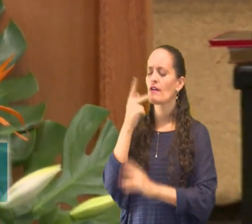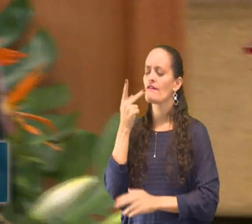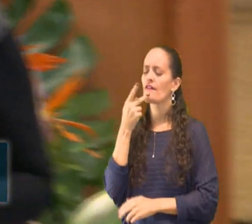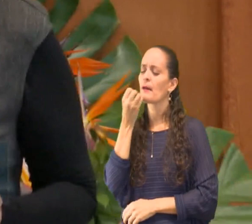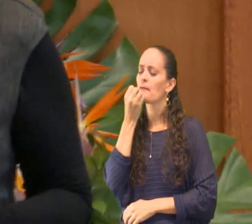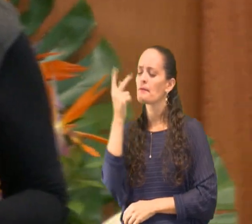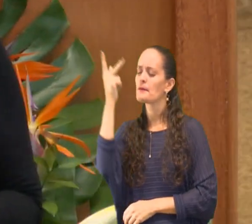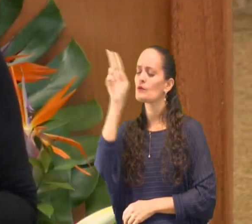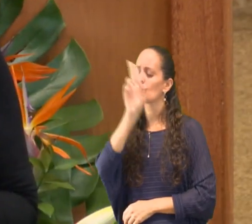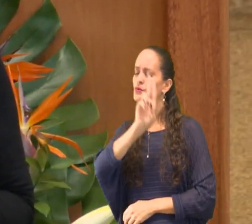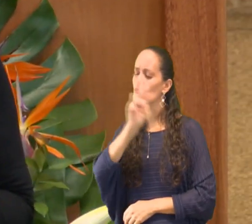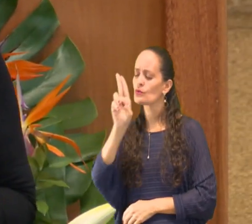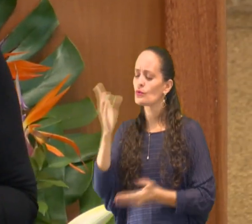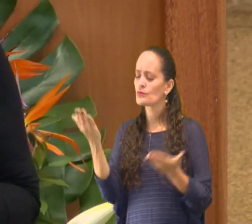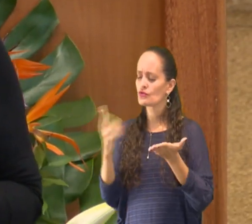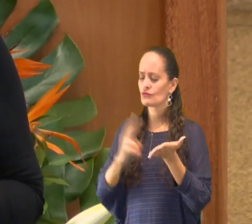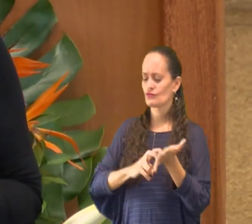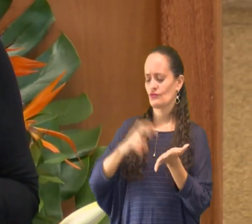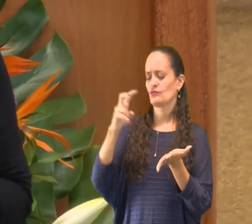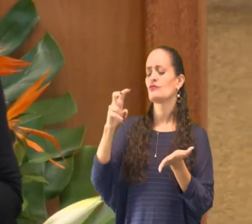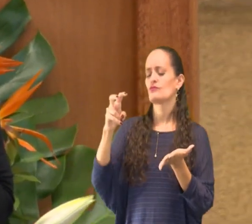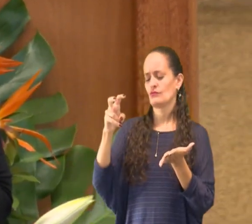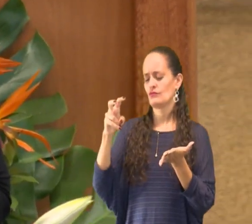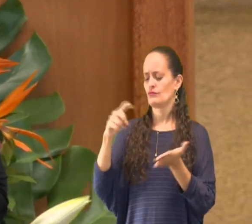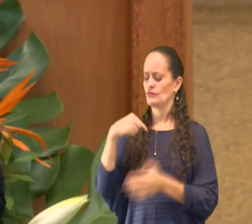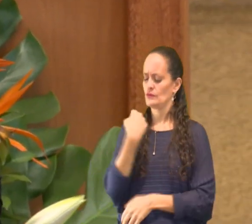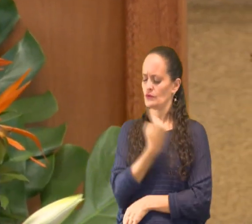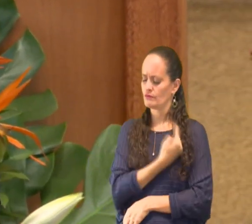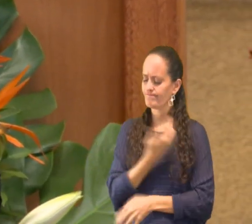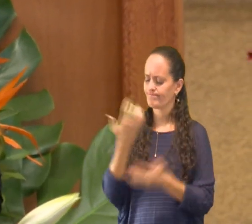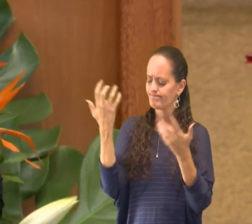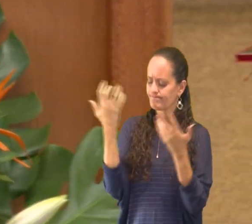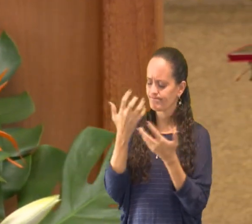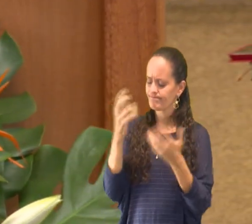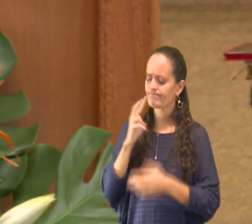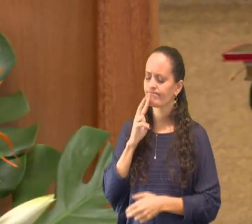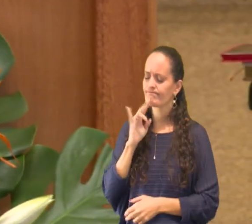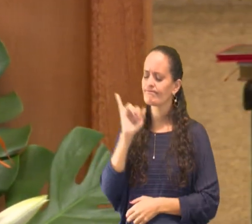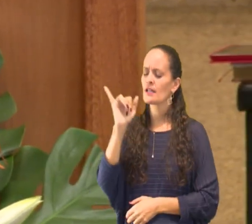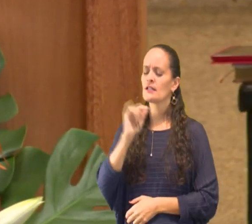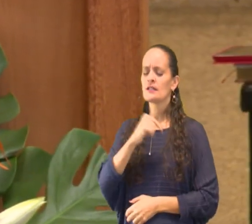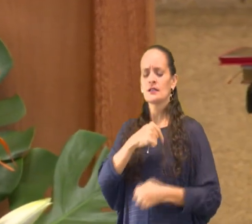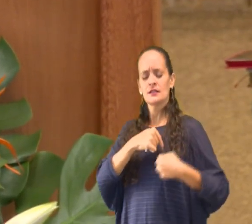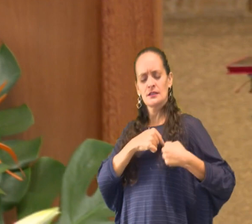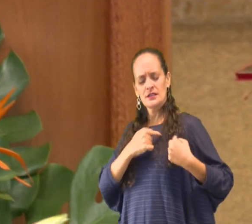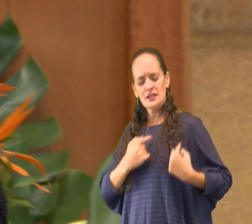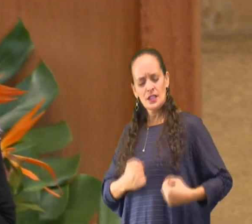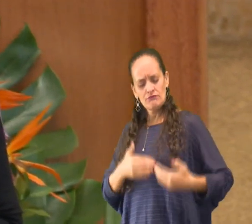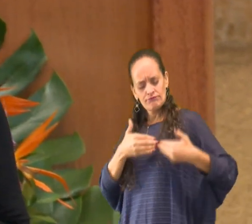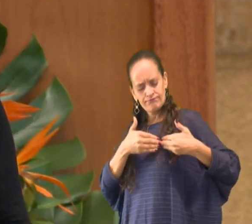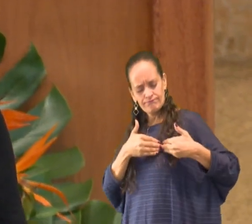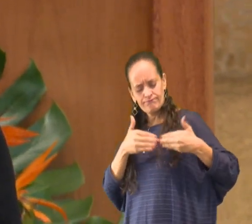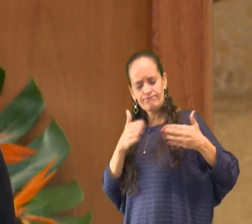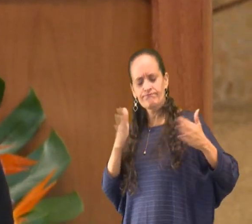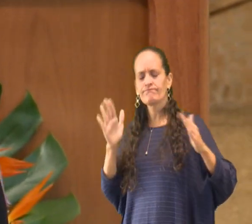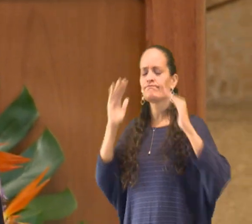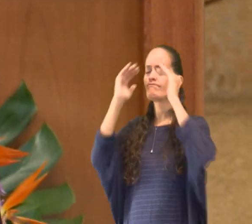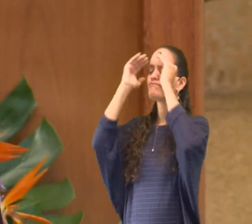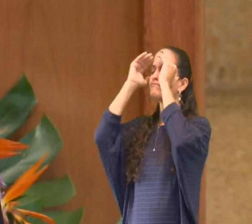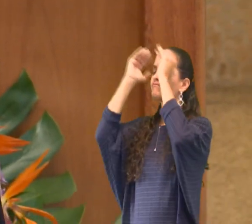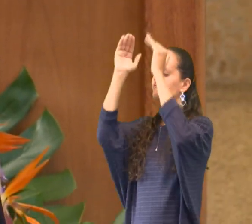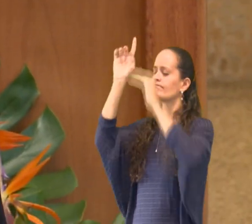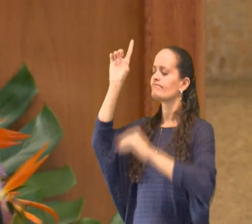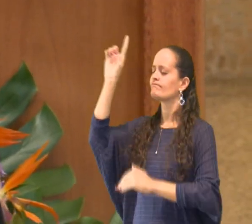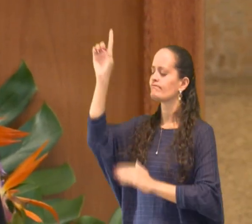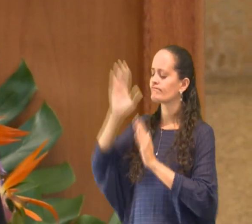o Teu nome nesta manhã. E queremos aqui, Pai, com nosso coração aberto, em obediência à